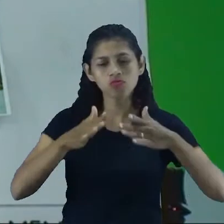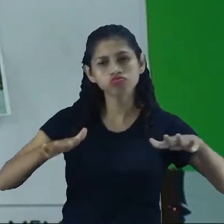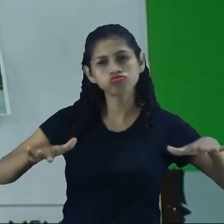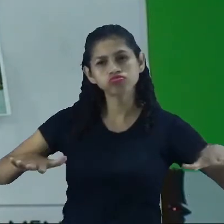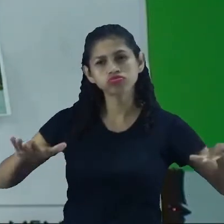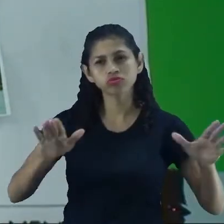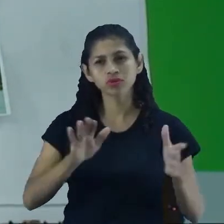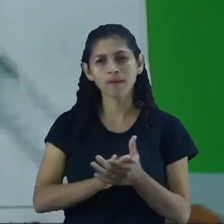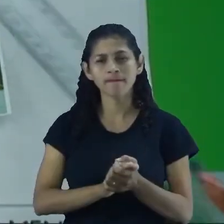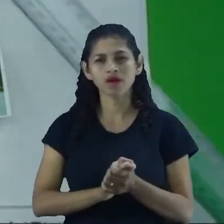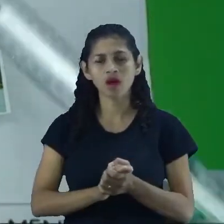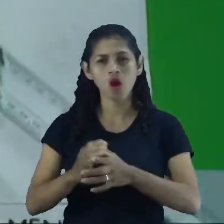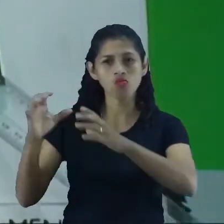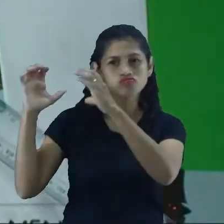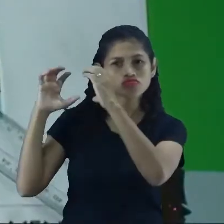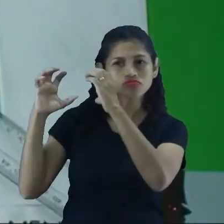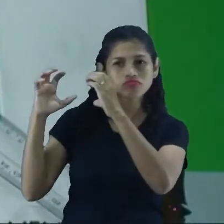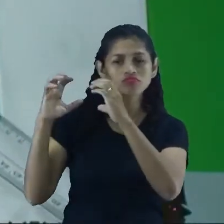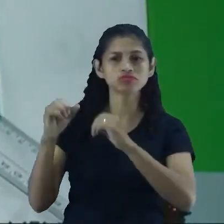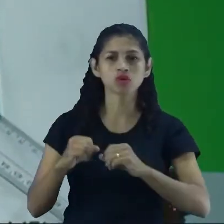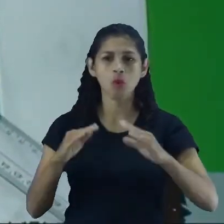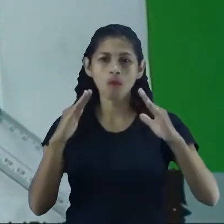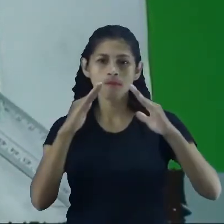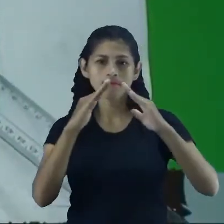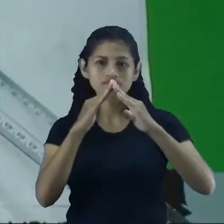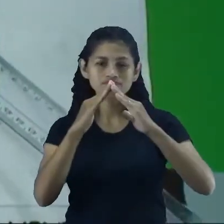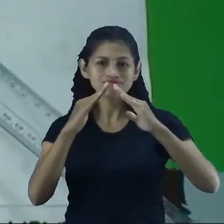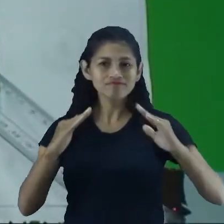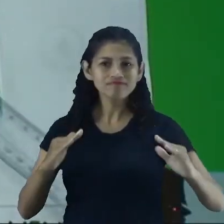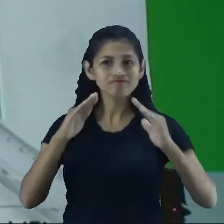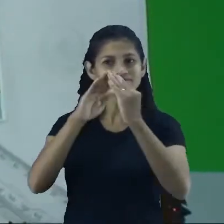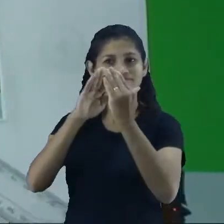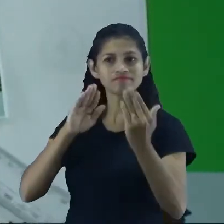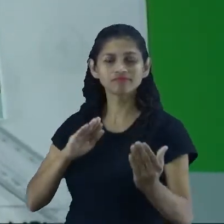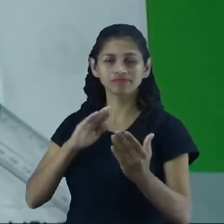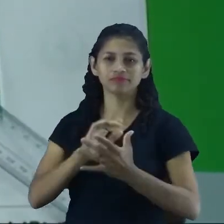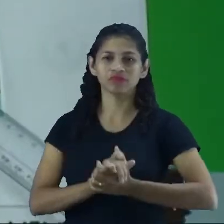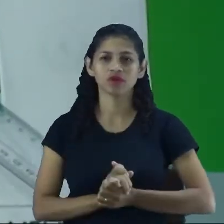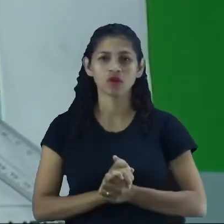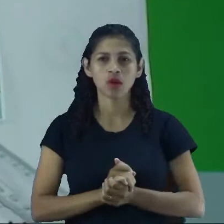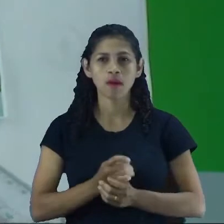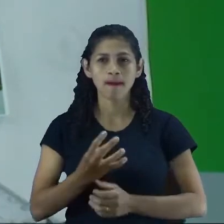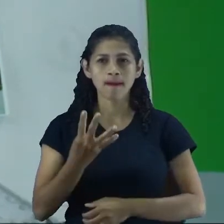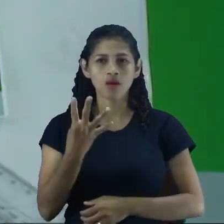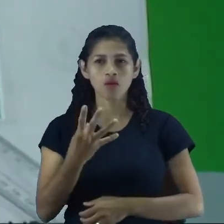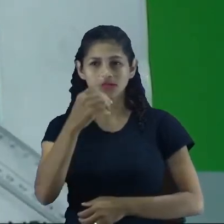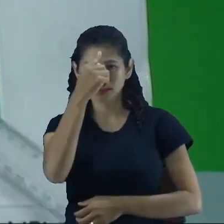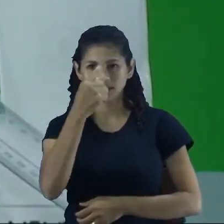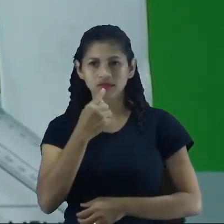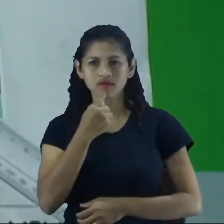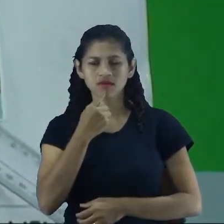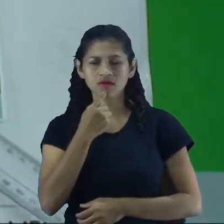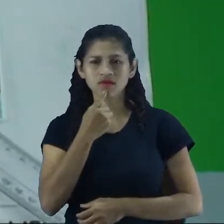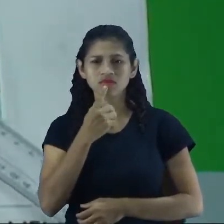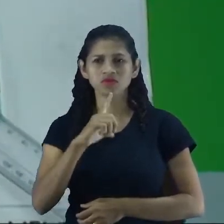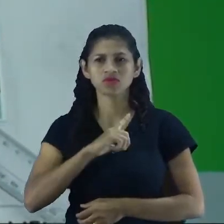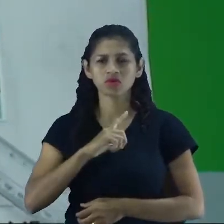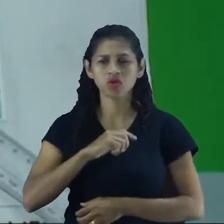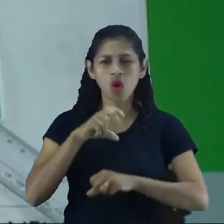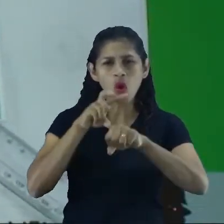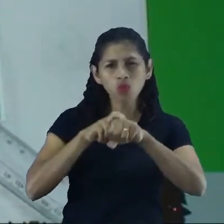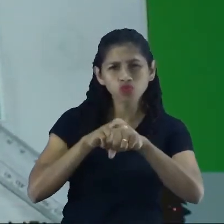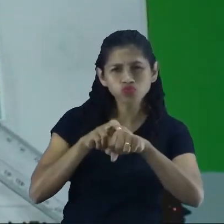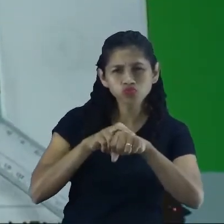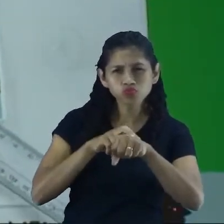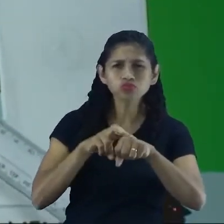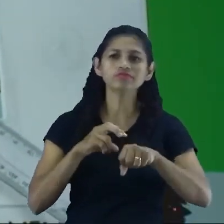uma cabaninha. E na imagem 4 nós temos também bastante verde, né? A beira-mar, só que aí nós temos